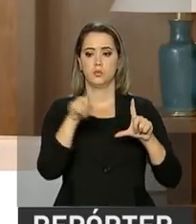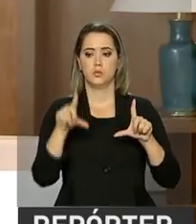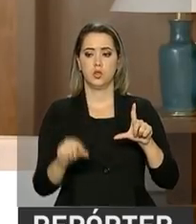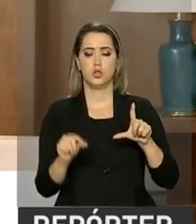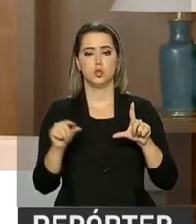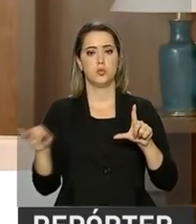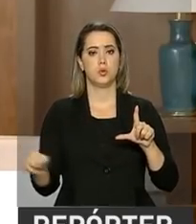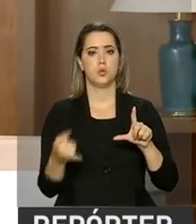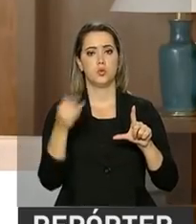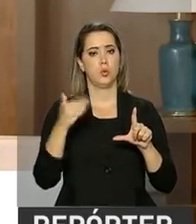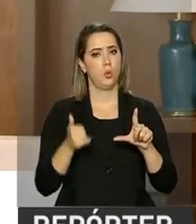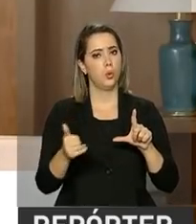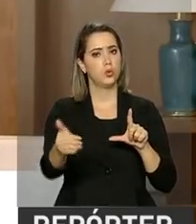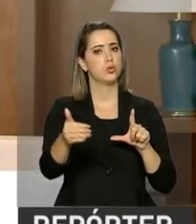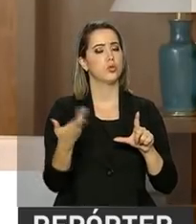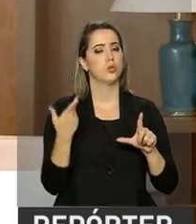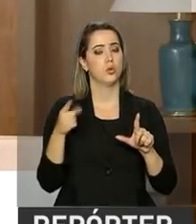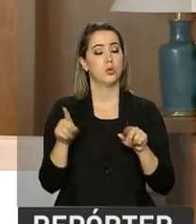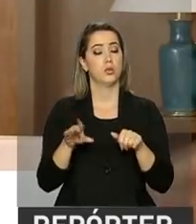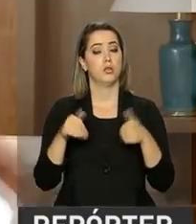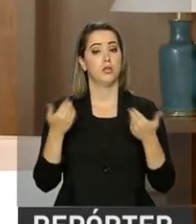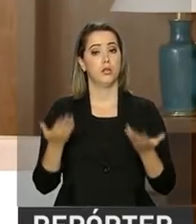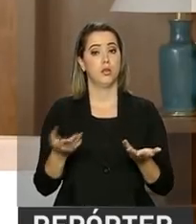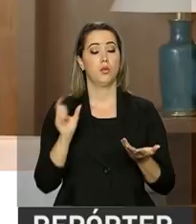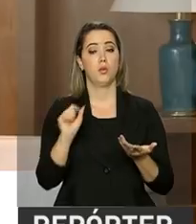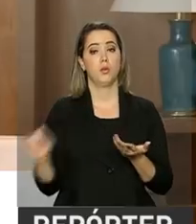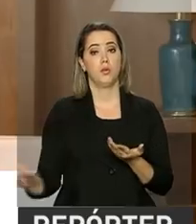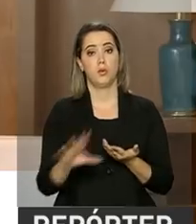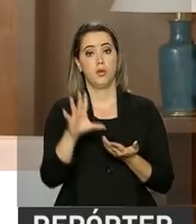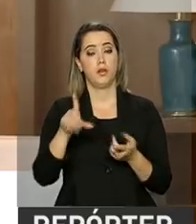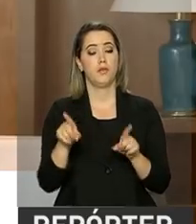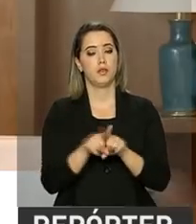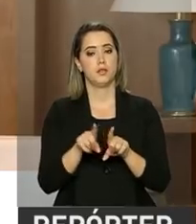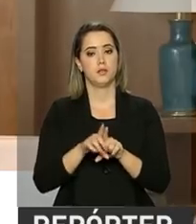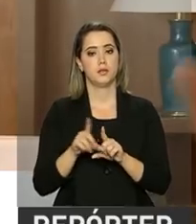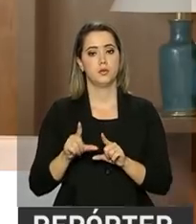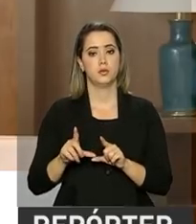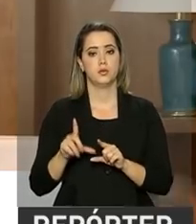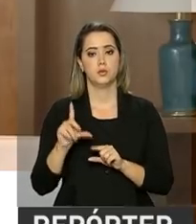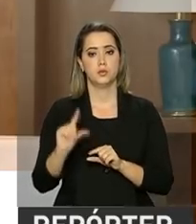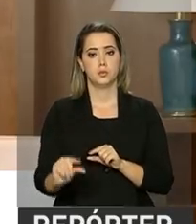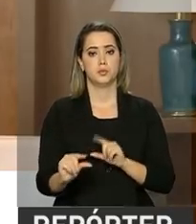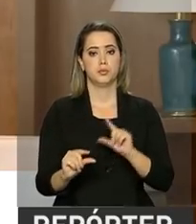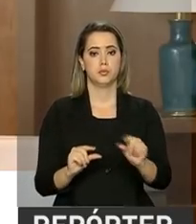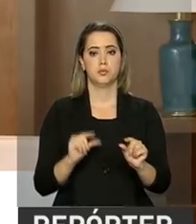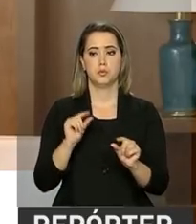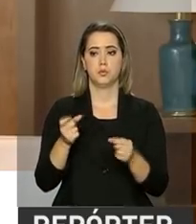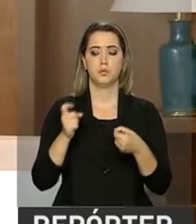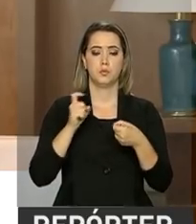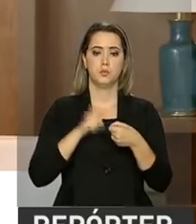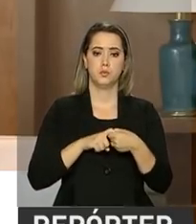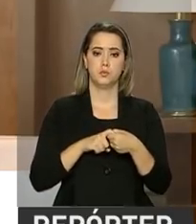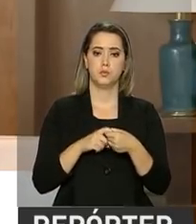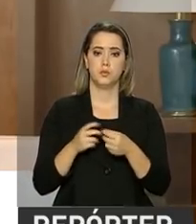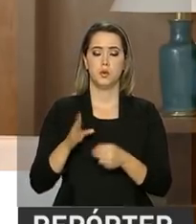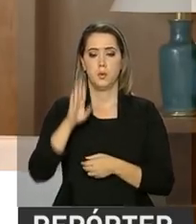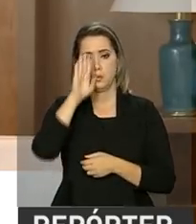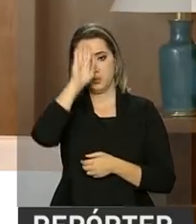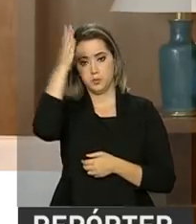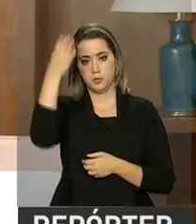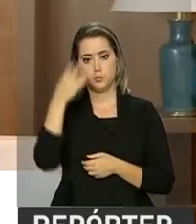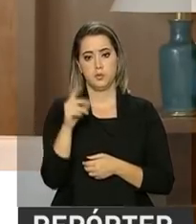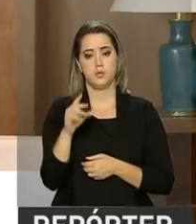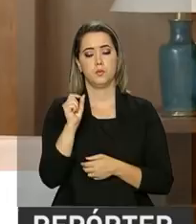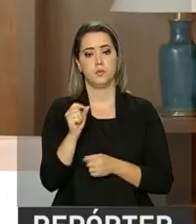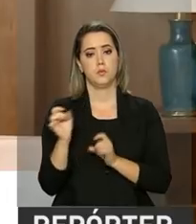juros perdure. Com isso, a inflação também seja mais baixa e com isso a gente tem uma volta do principal